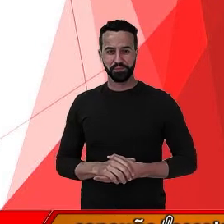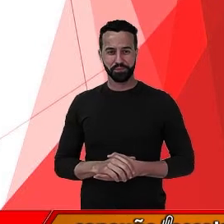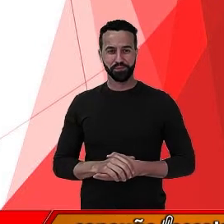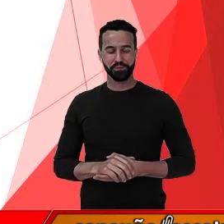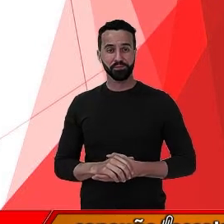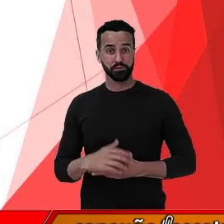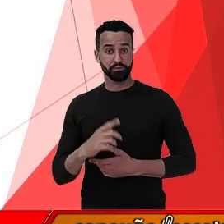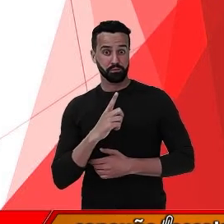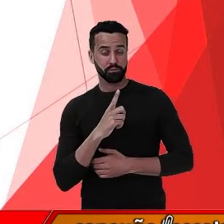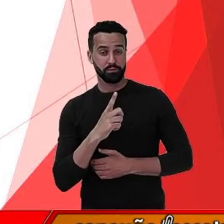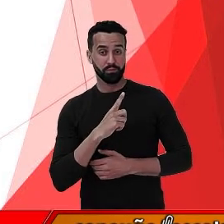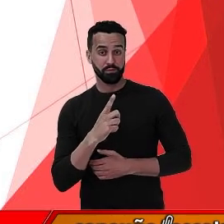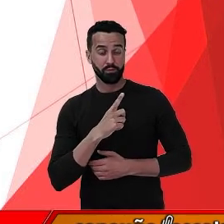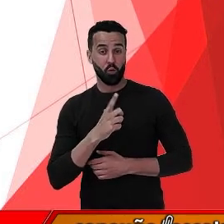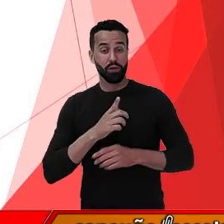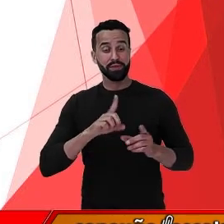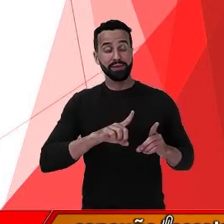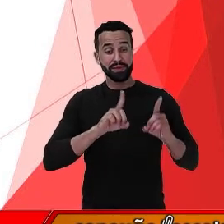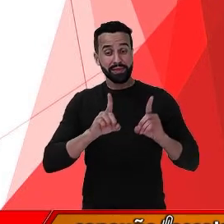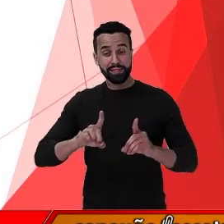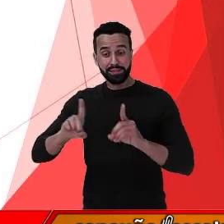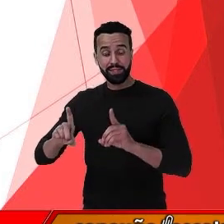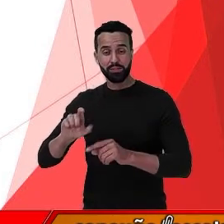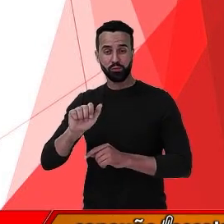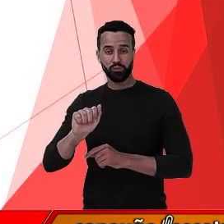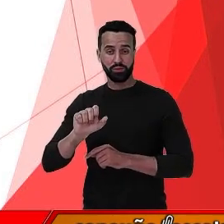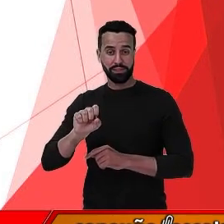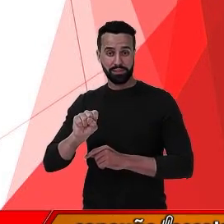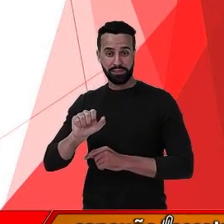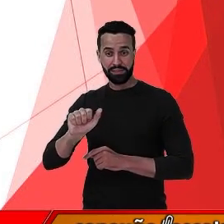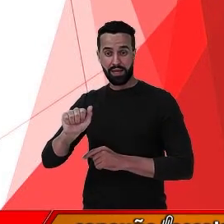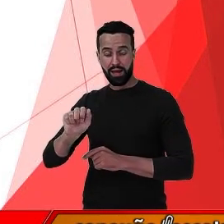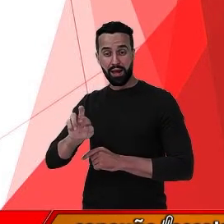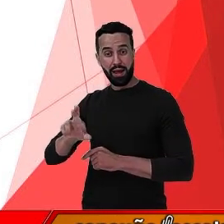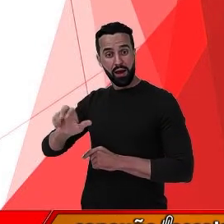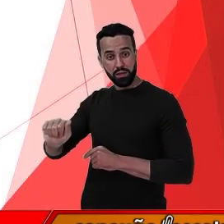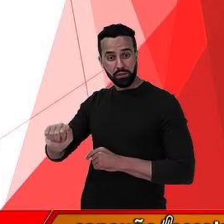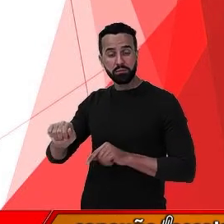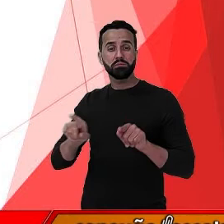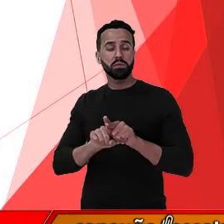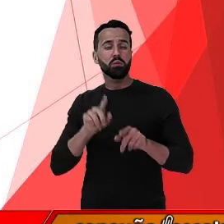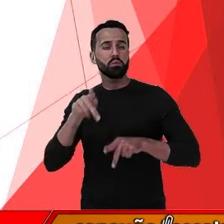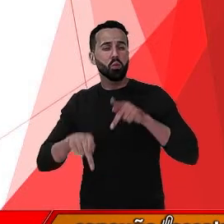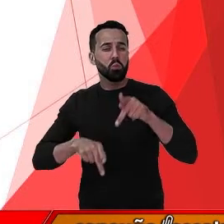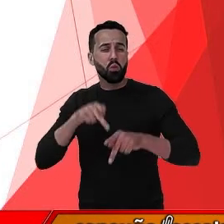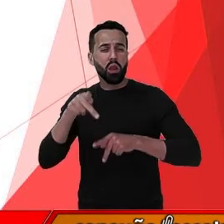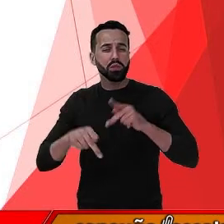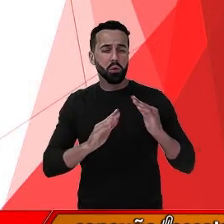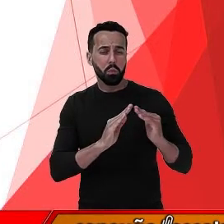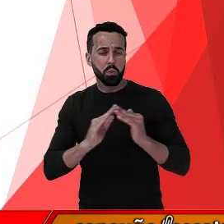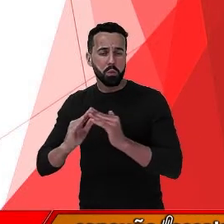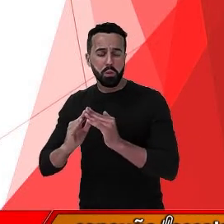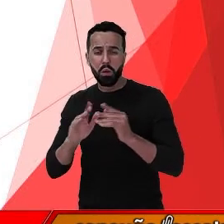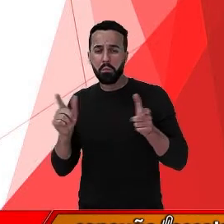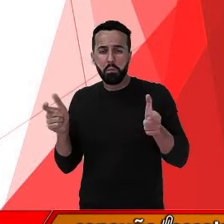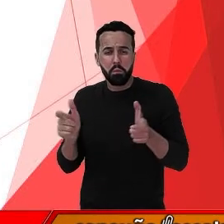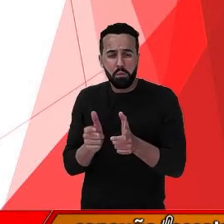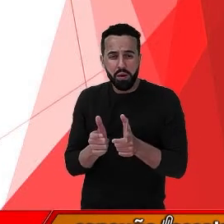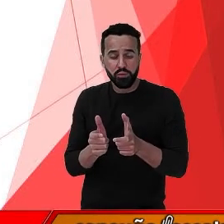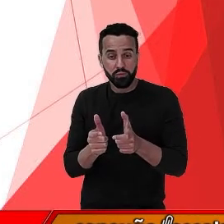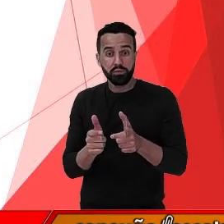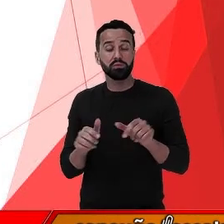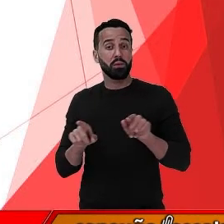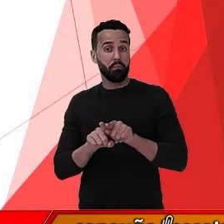aqui a região do deserto do Saara, há menor concentração populacional e, inclusive, áreas